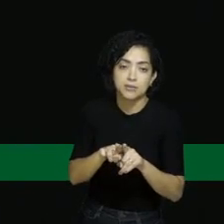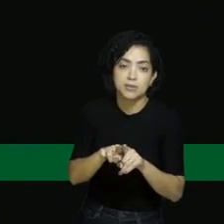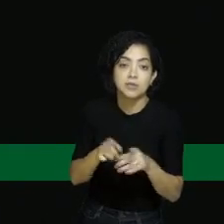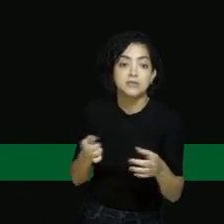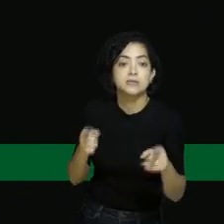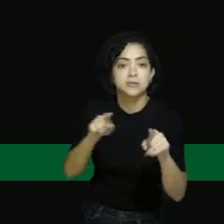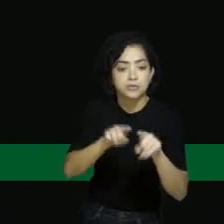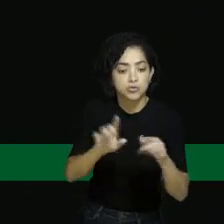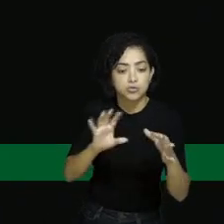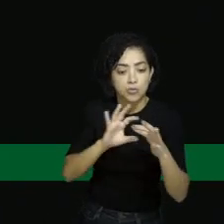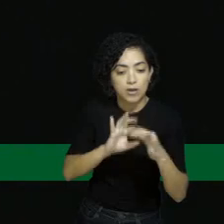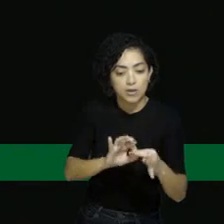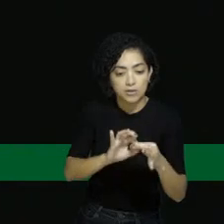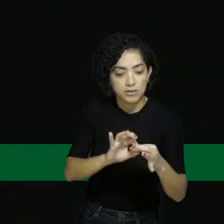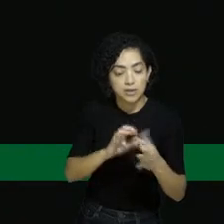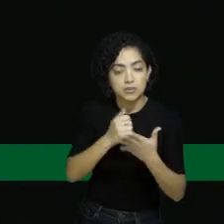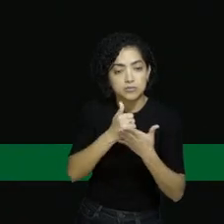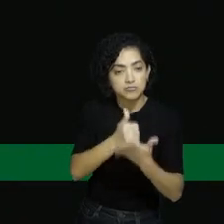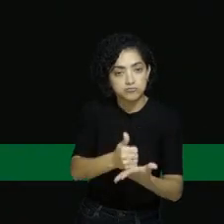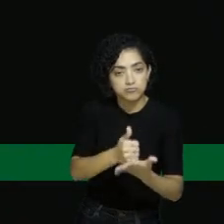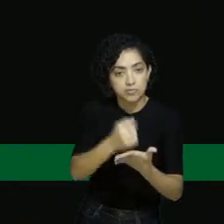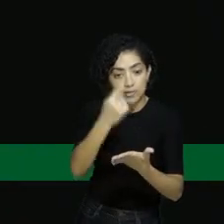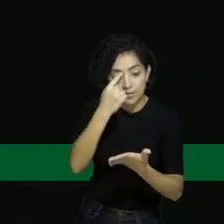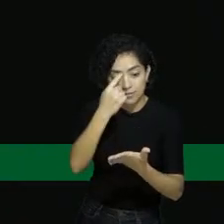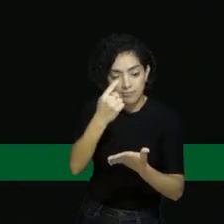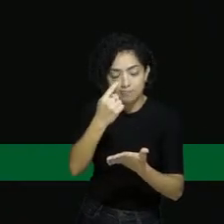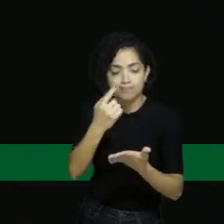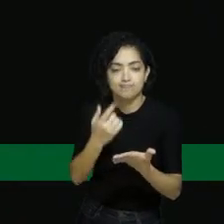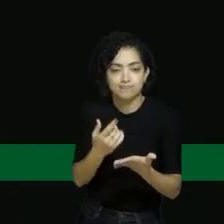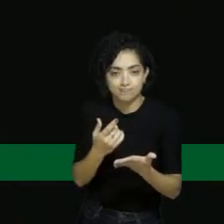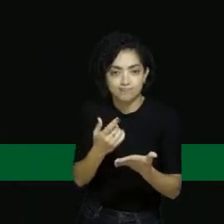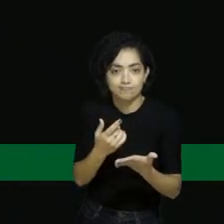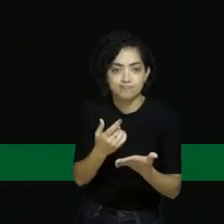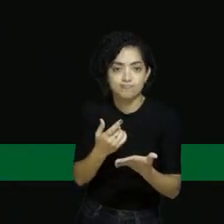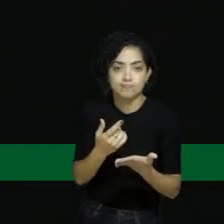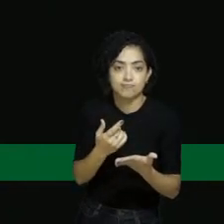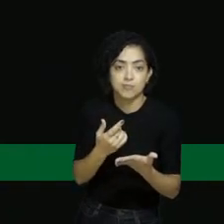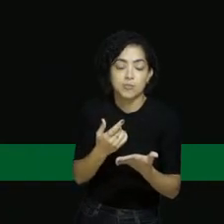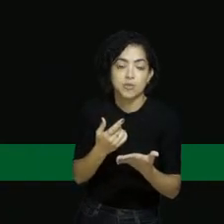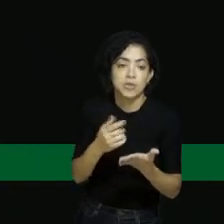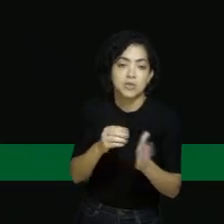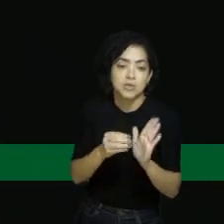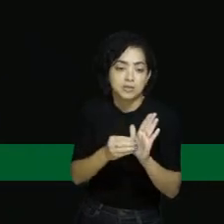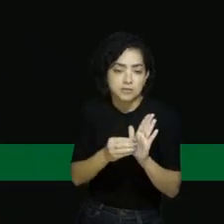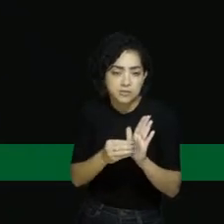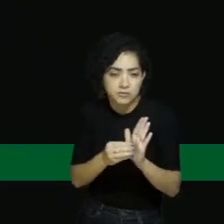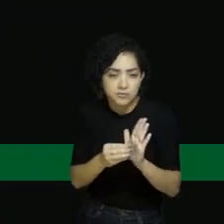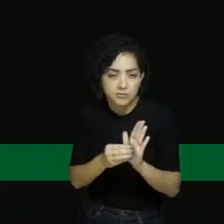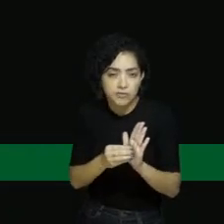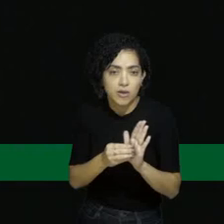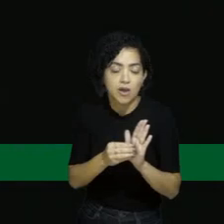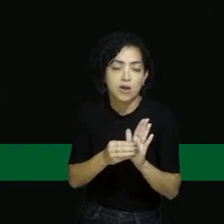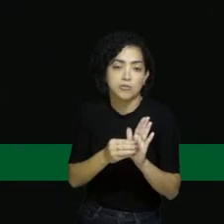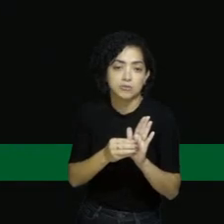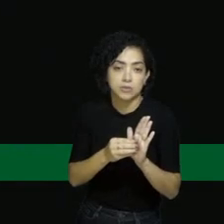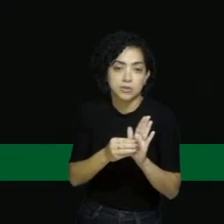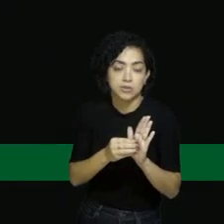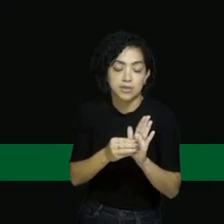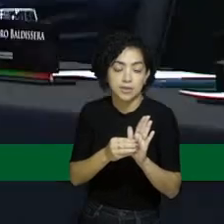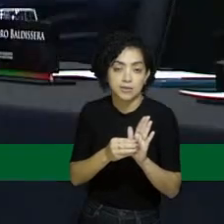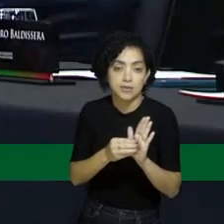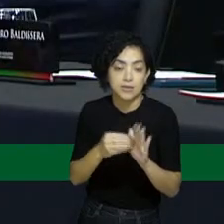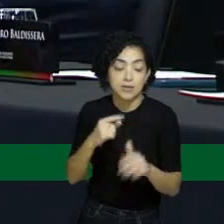aliados à grande ideia de suprir a deficiência de grãos que a agroindústria catarinense